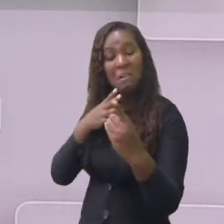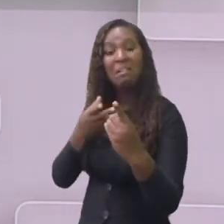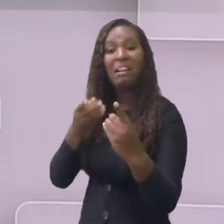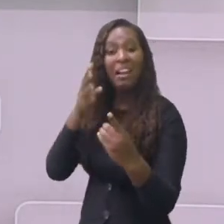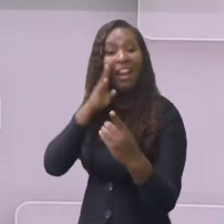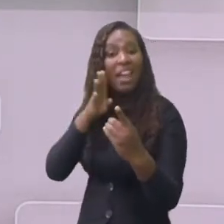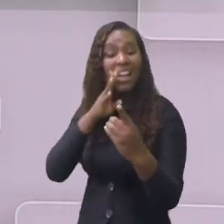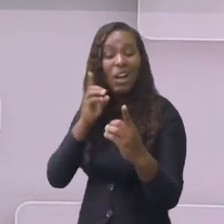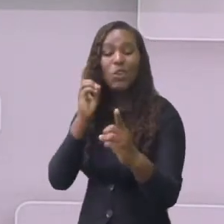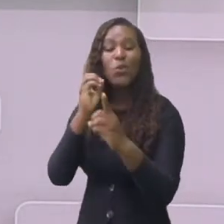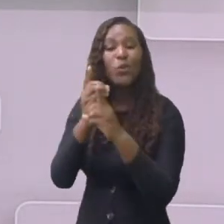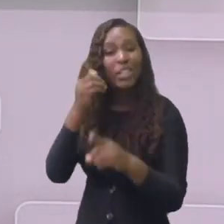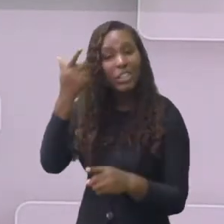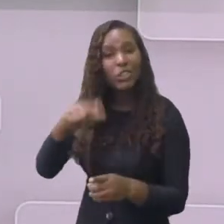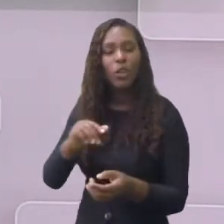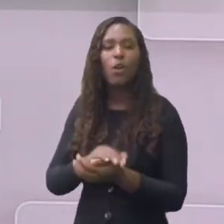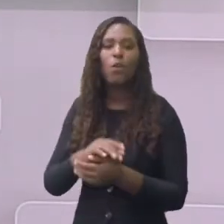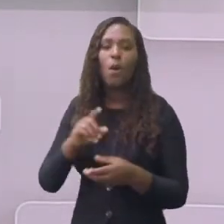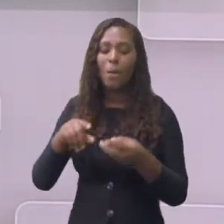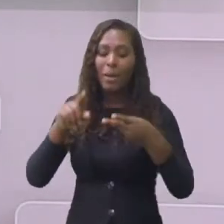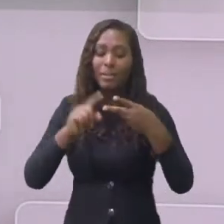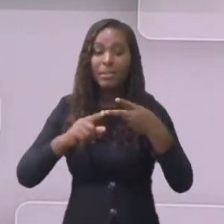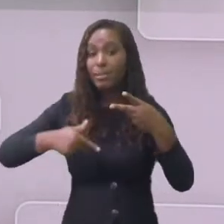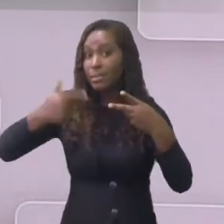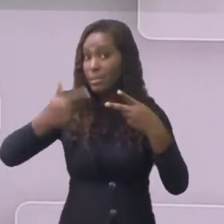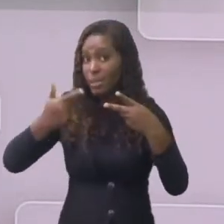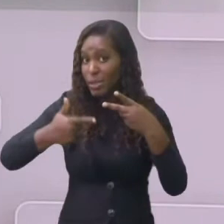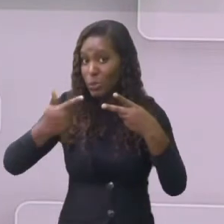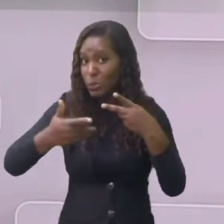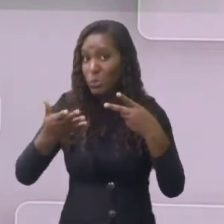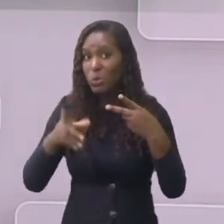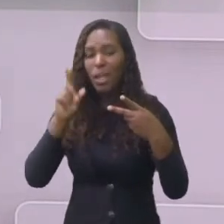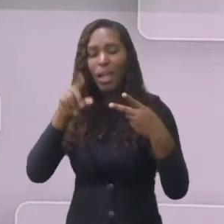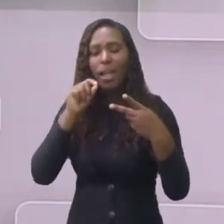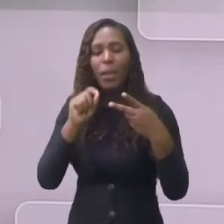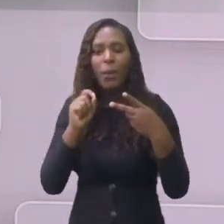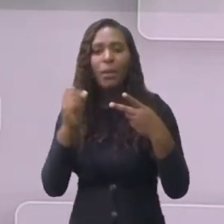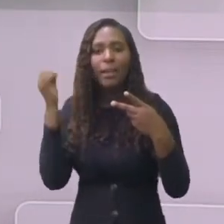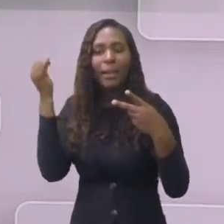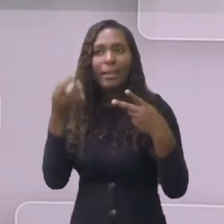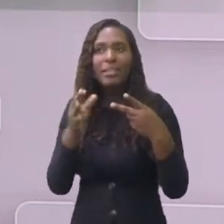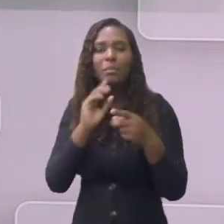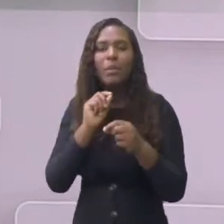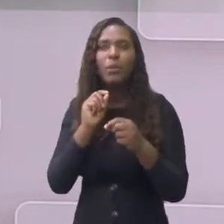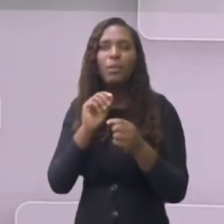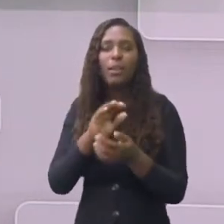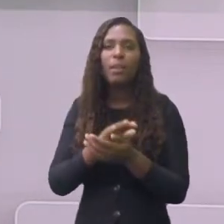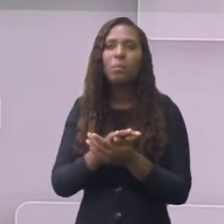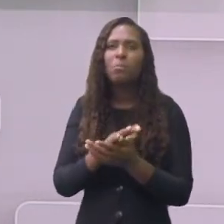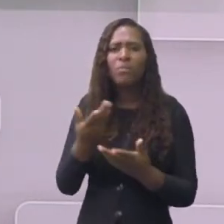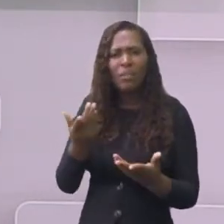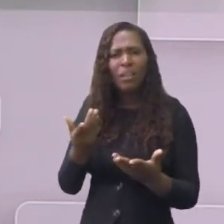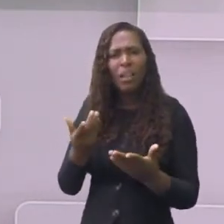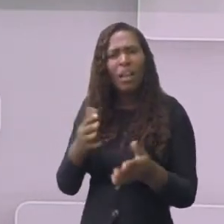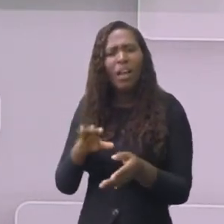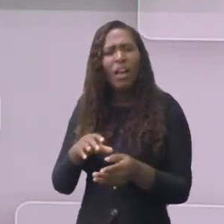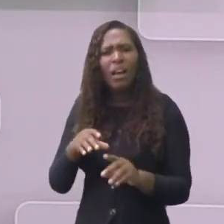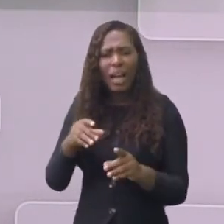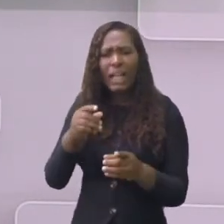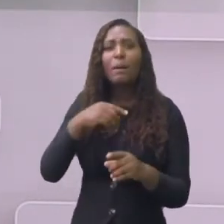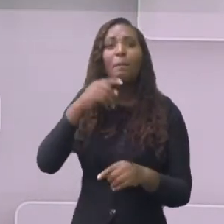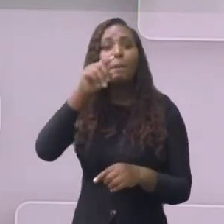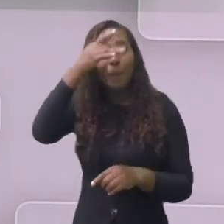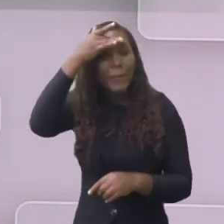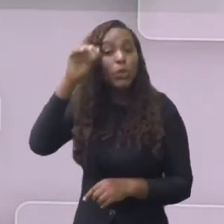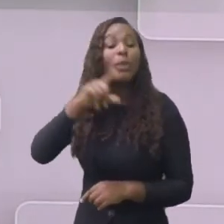nos reencontrando. Agora eu vou dizer essa mesma frase usando o sinal de pontuação do segundo